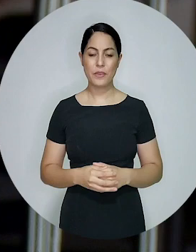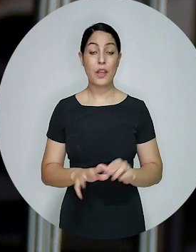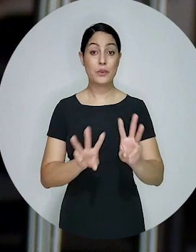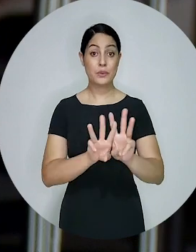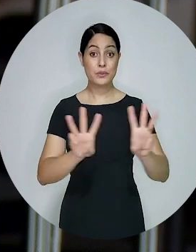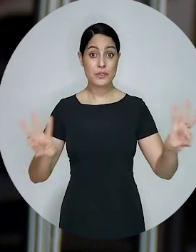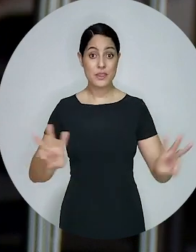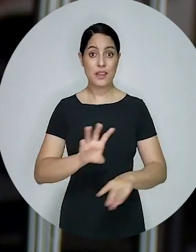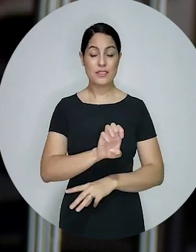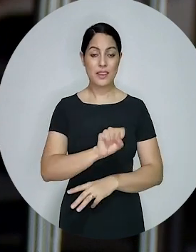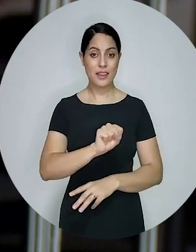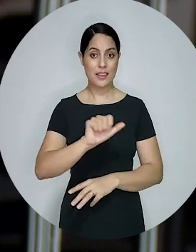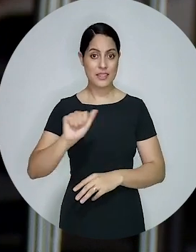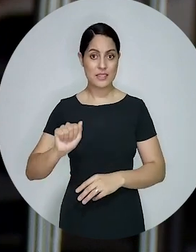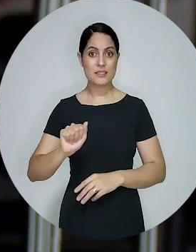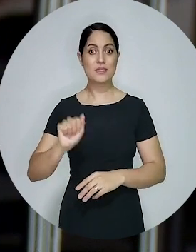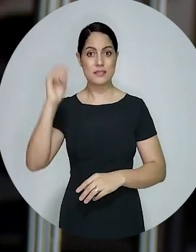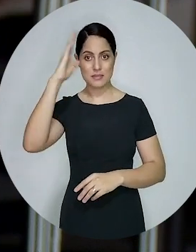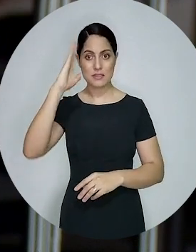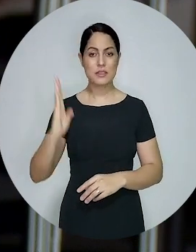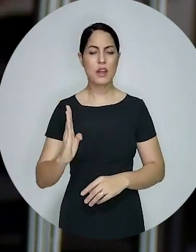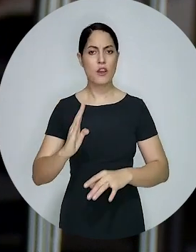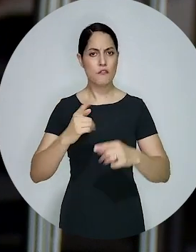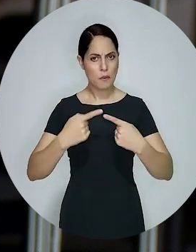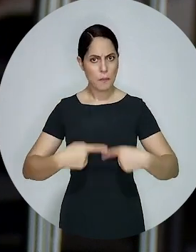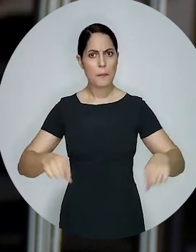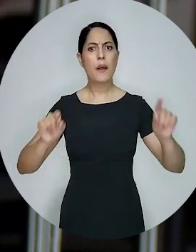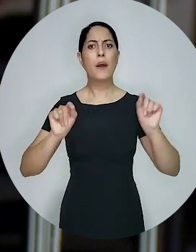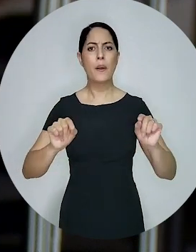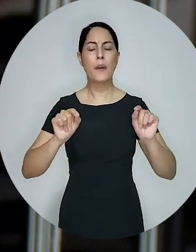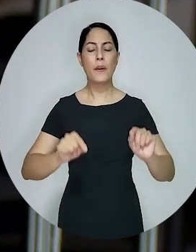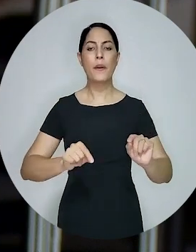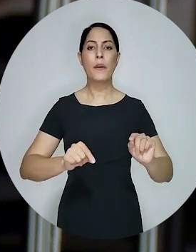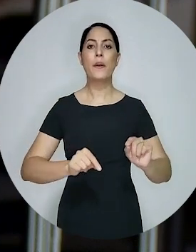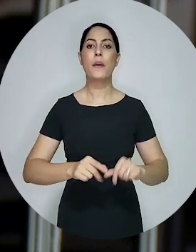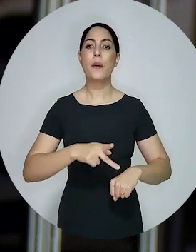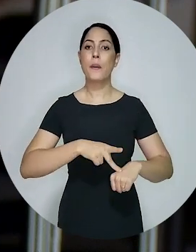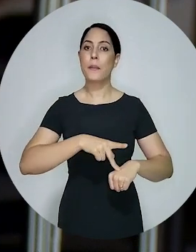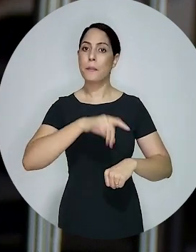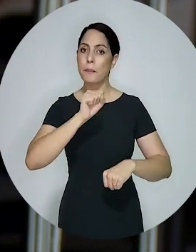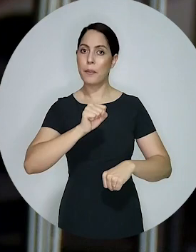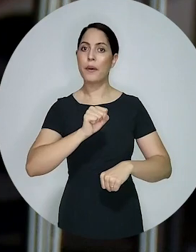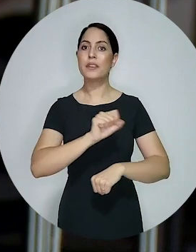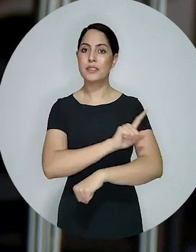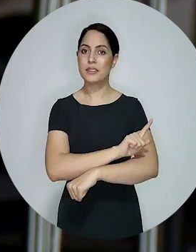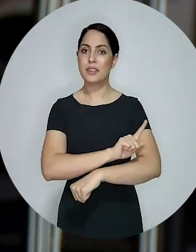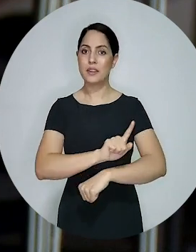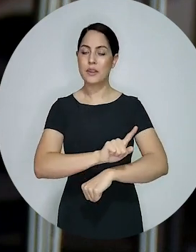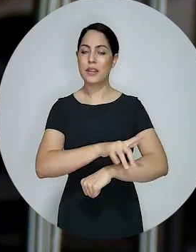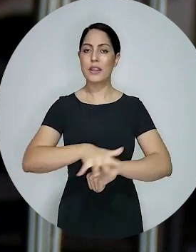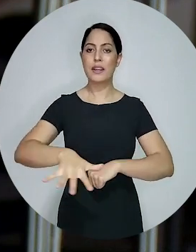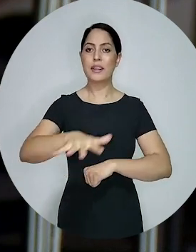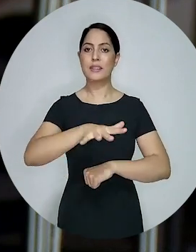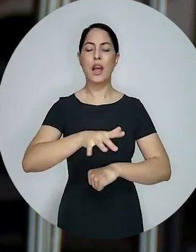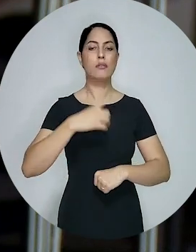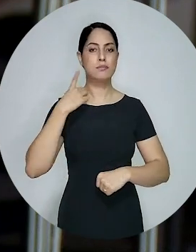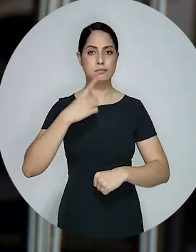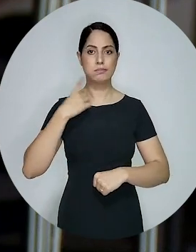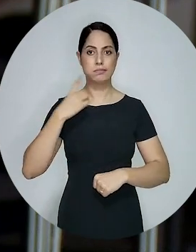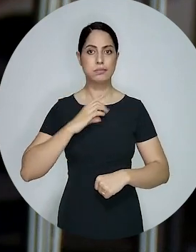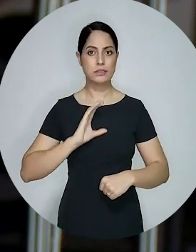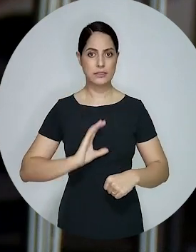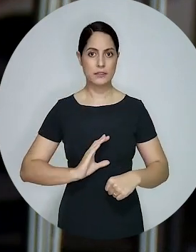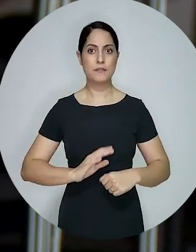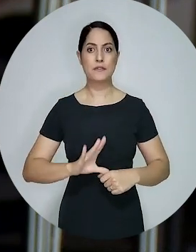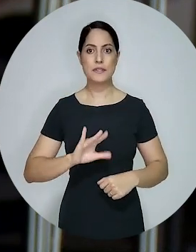Foi publicado no site da ESA Nacional a lista dos aprovados da pós-graduação em Advocacia Civil. A próxima